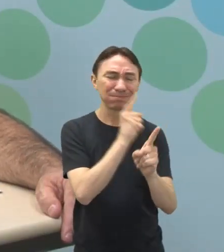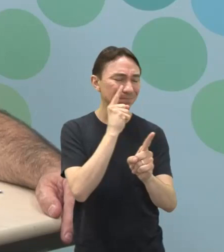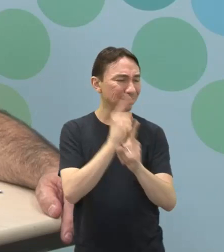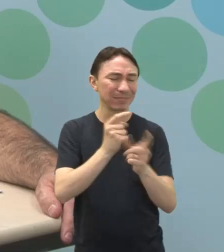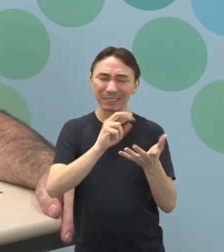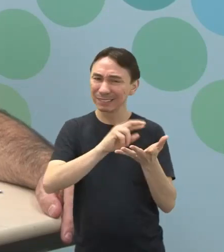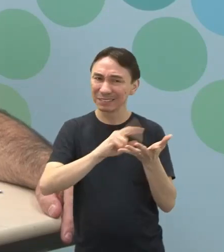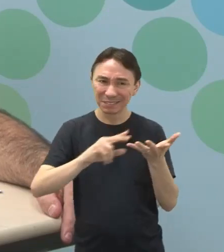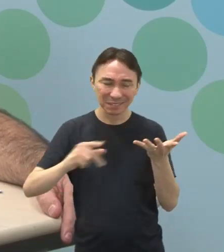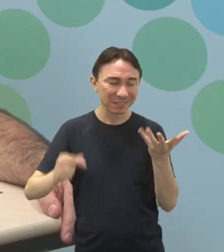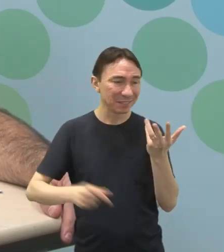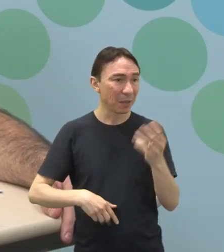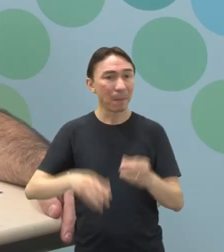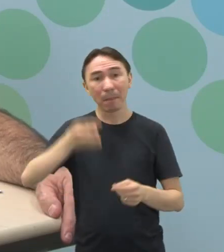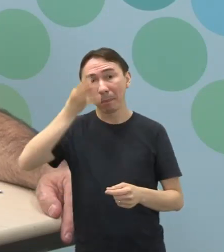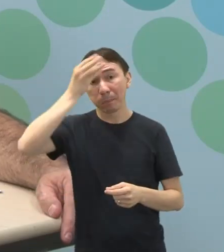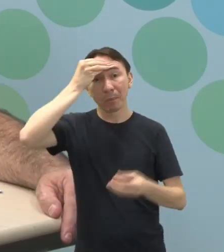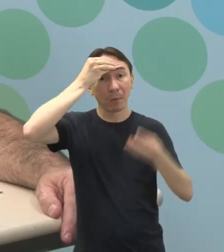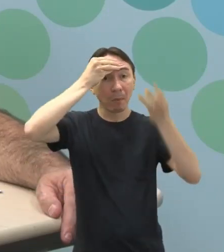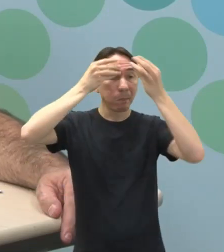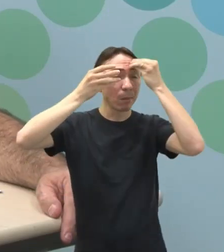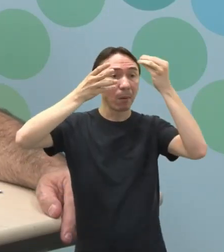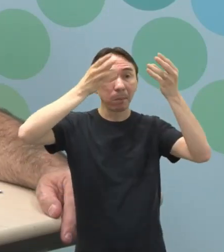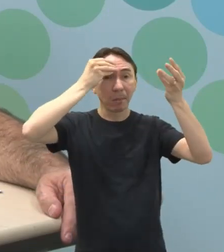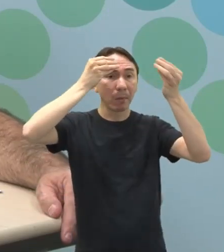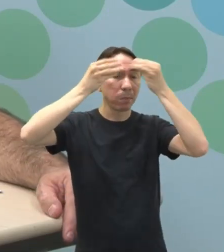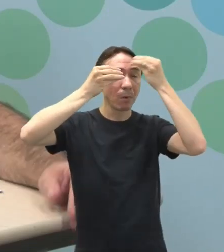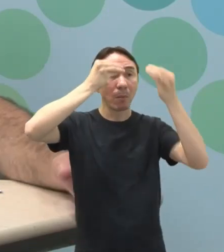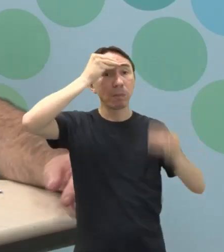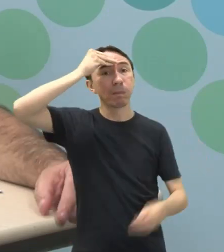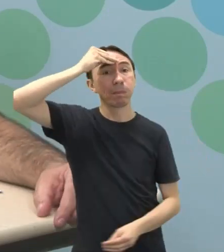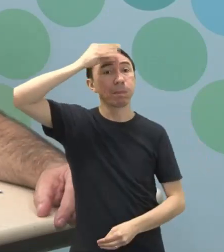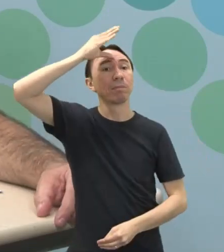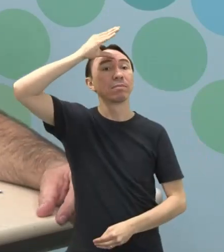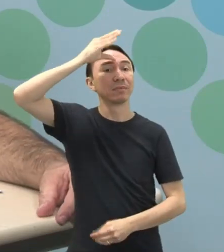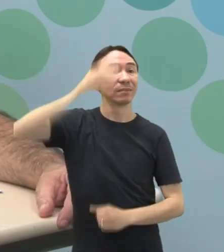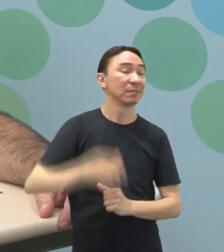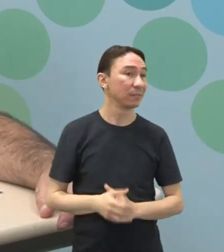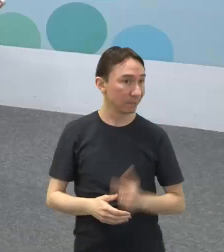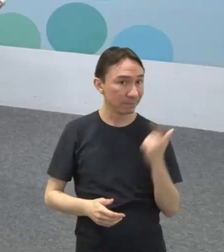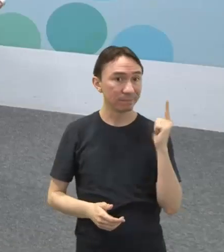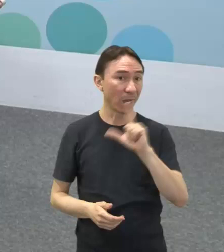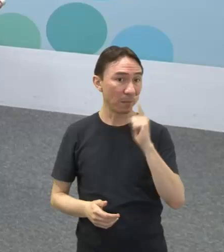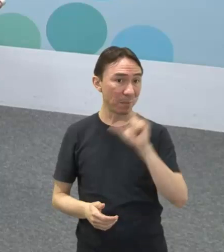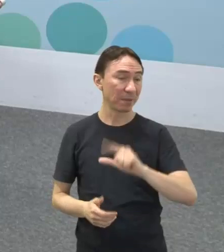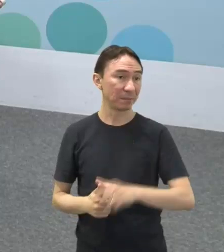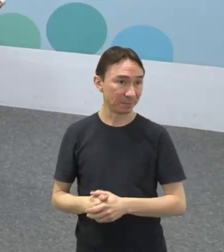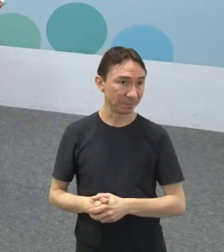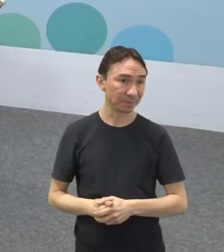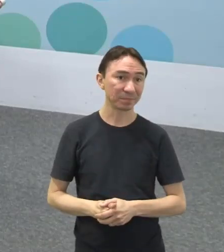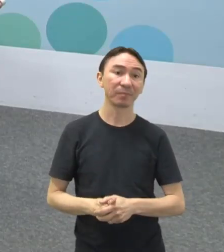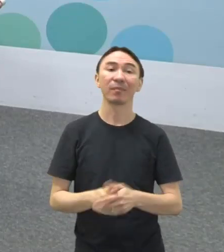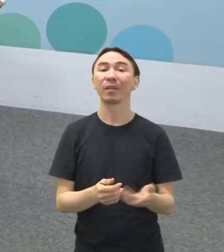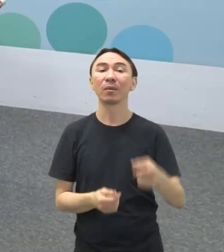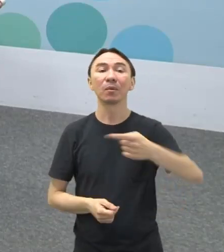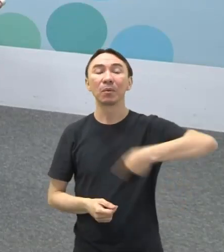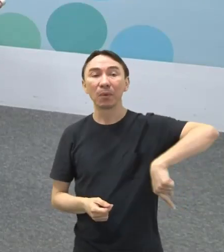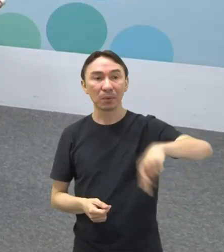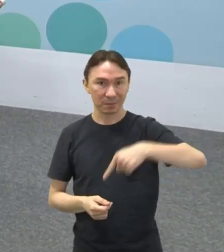conhecimento né Isso é muito muito bacana então dando sequência aí a essa nossa